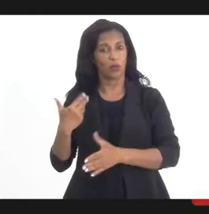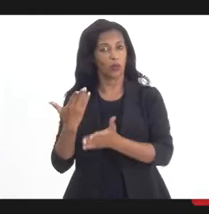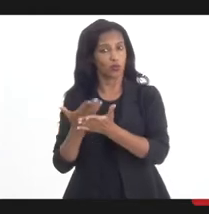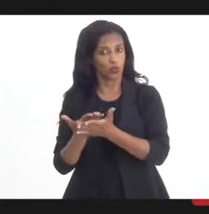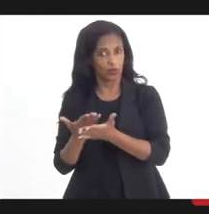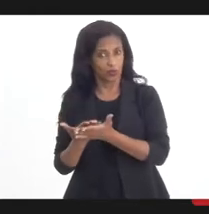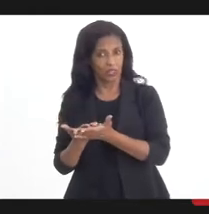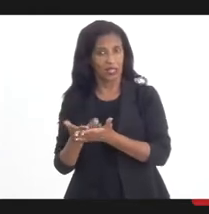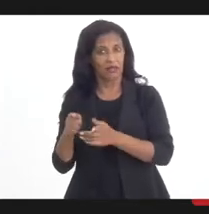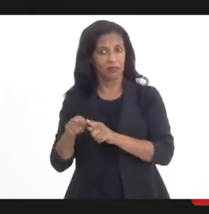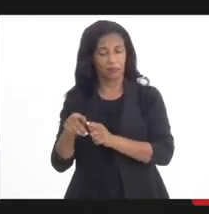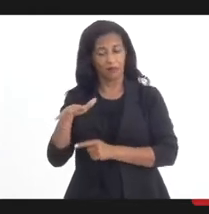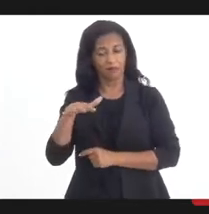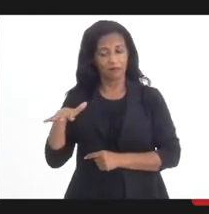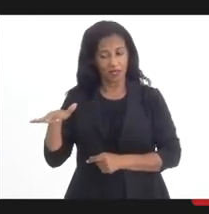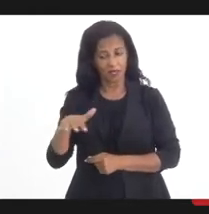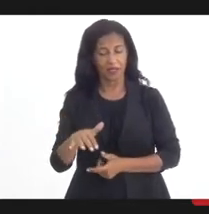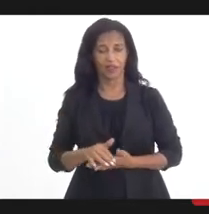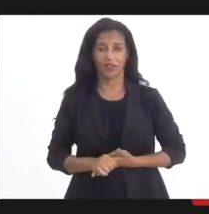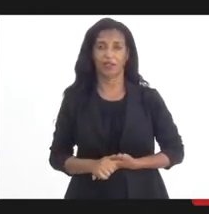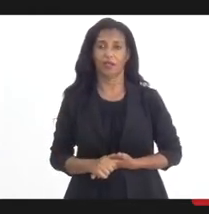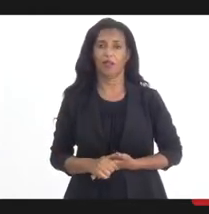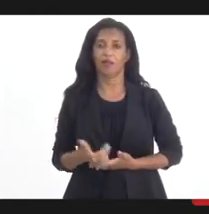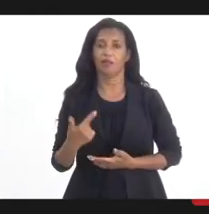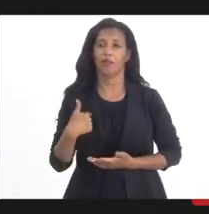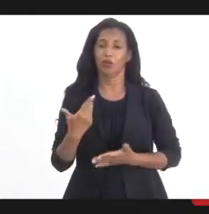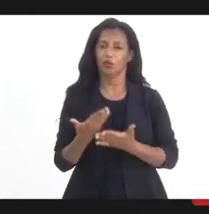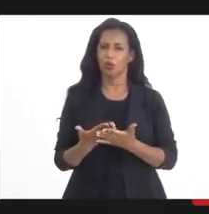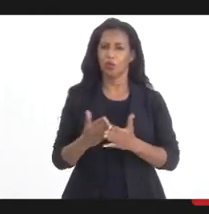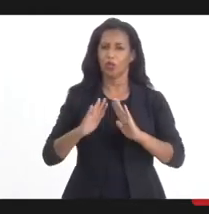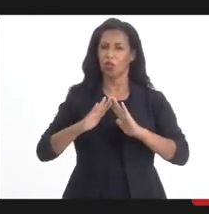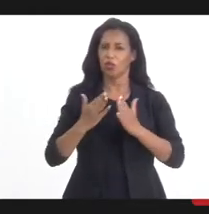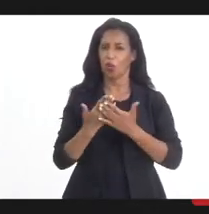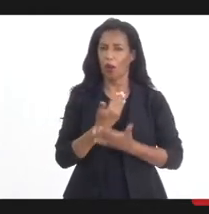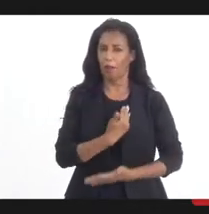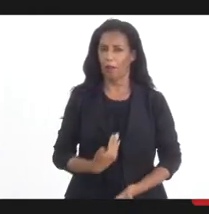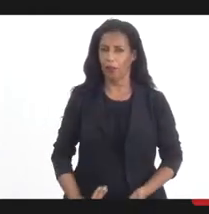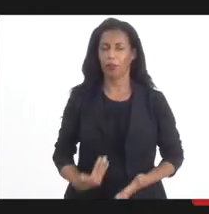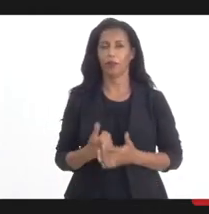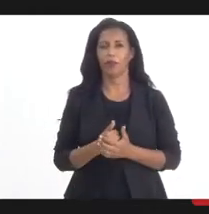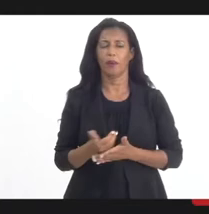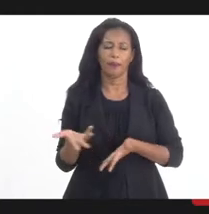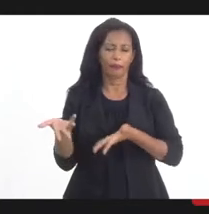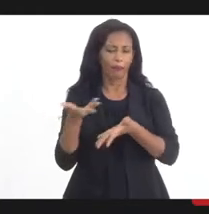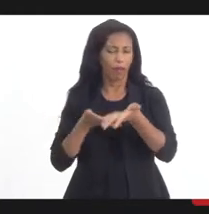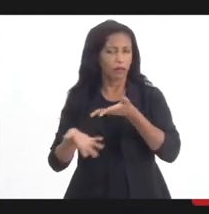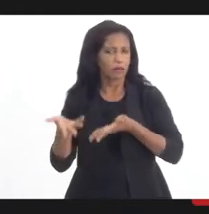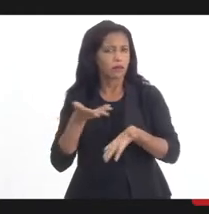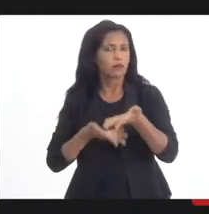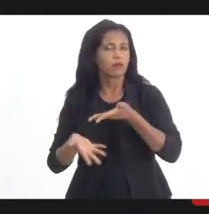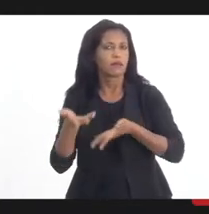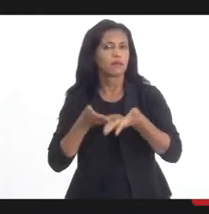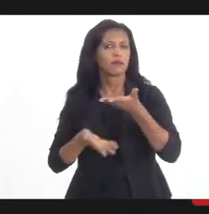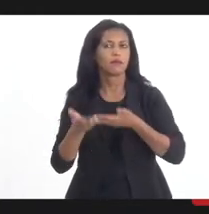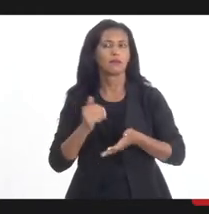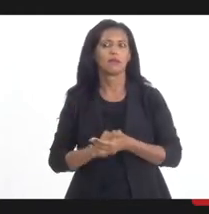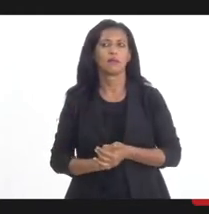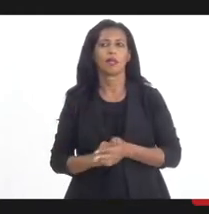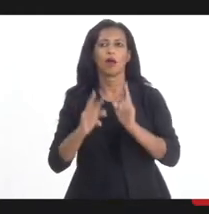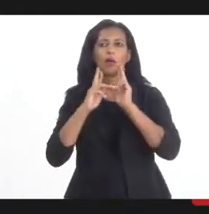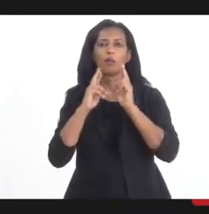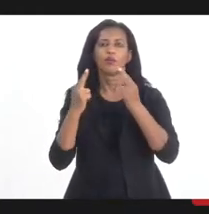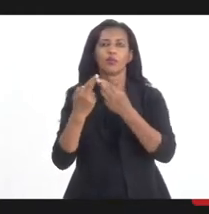Oeste, estudei em escolas públicas, e participei, principalmente, de algumas